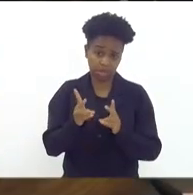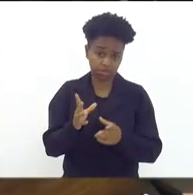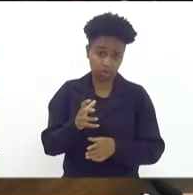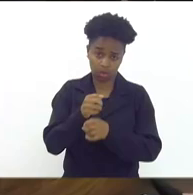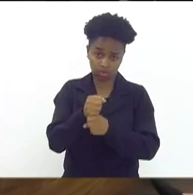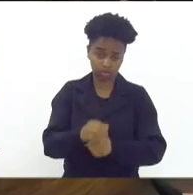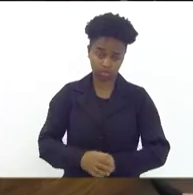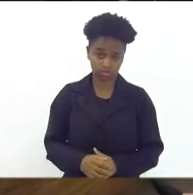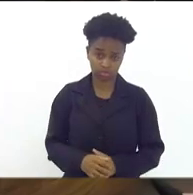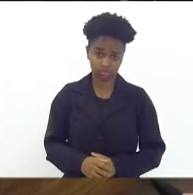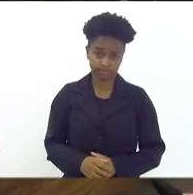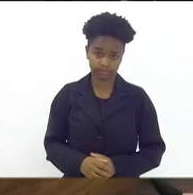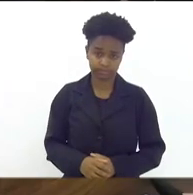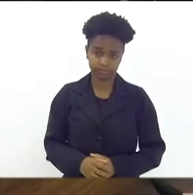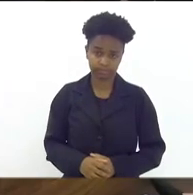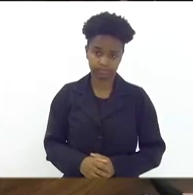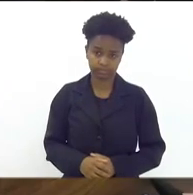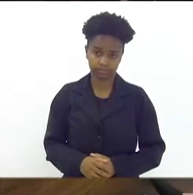rapidamente